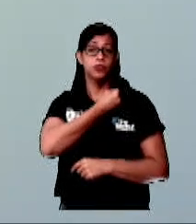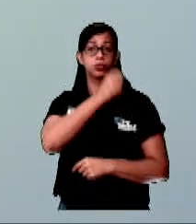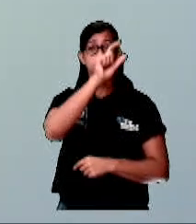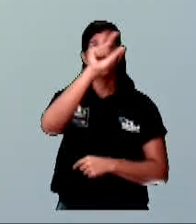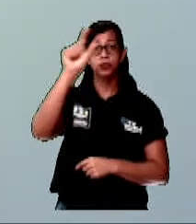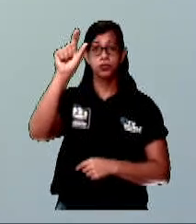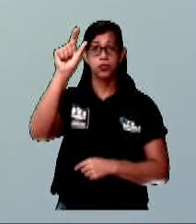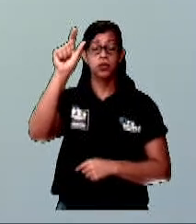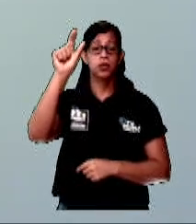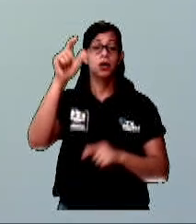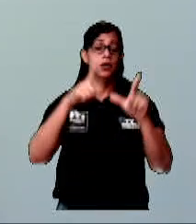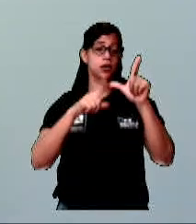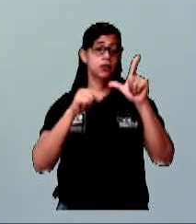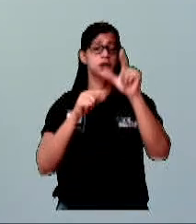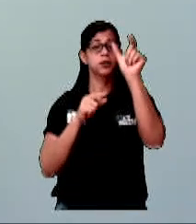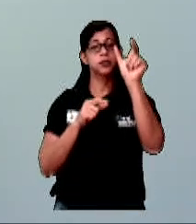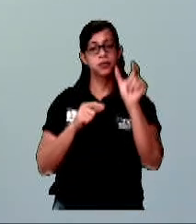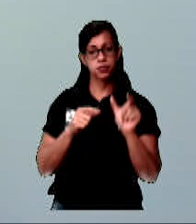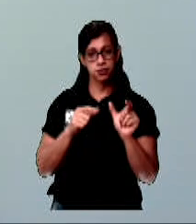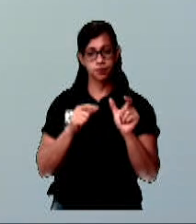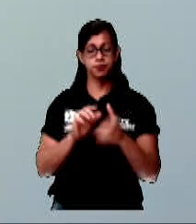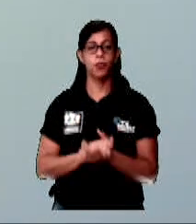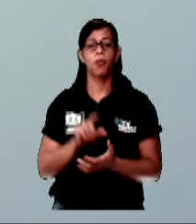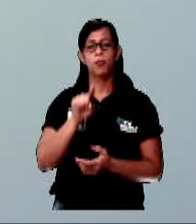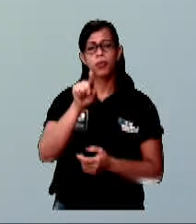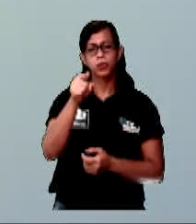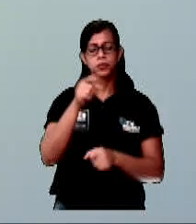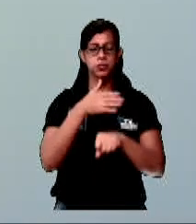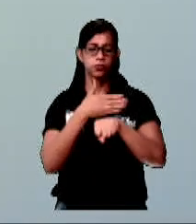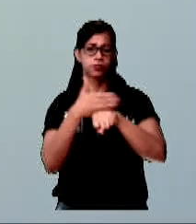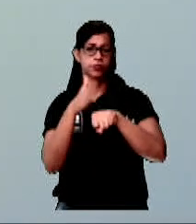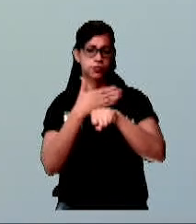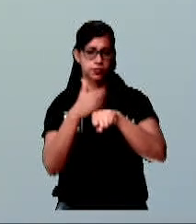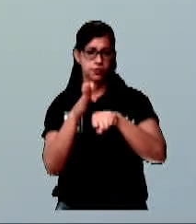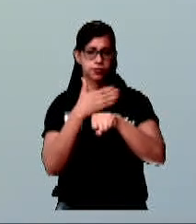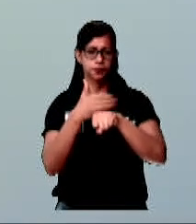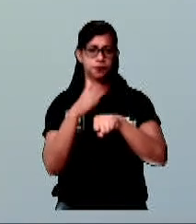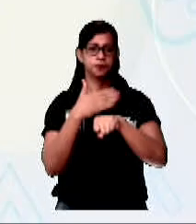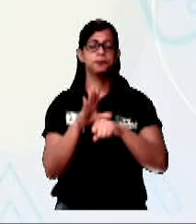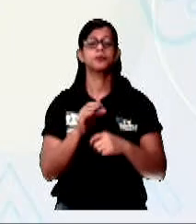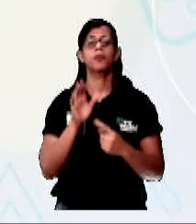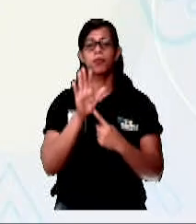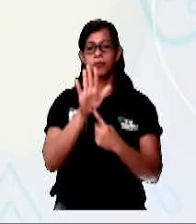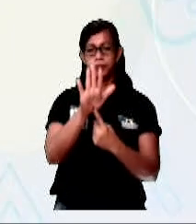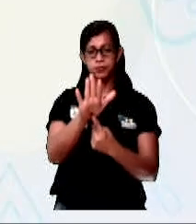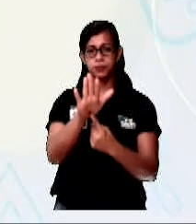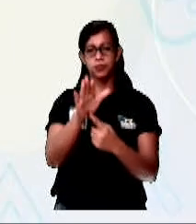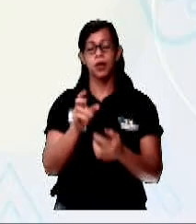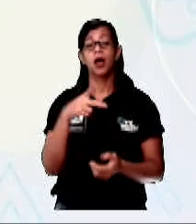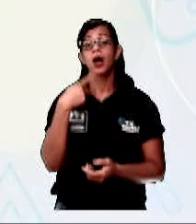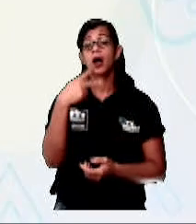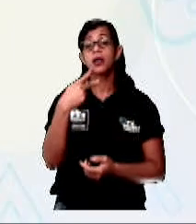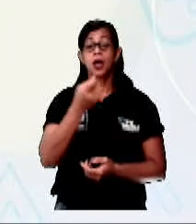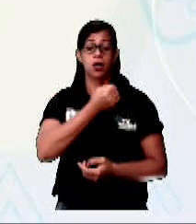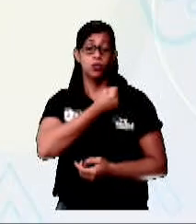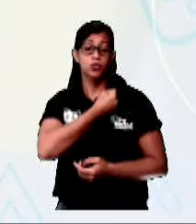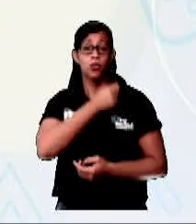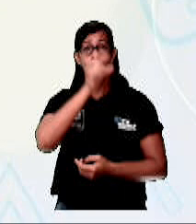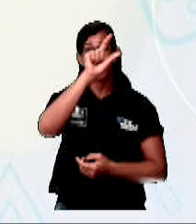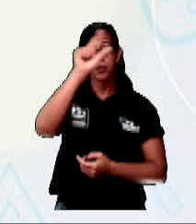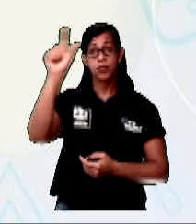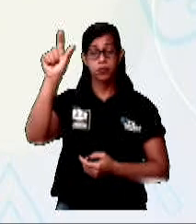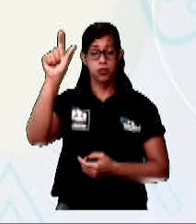letras. Então, ó, coloquei um pontinho branco aqui em cima e aí a gente vai precisar dizer qual que é o número e a letra